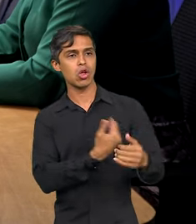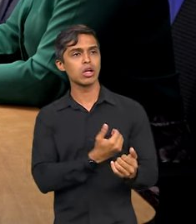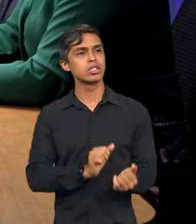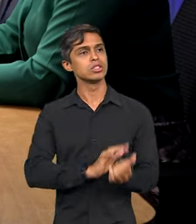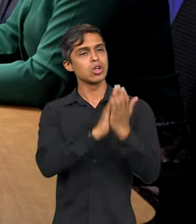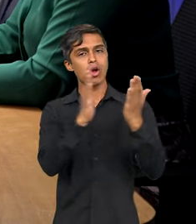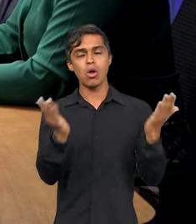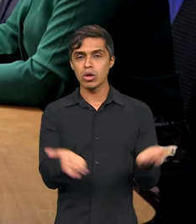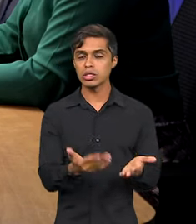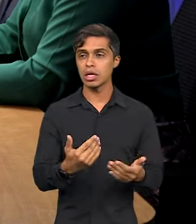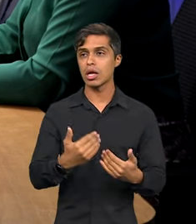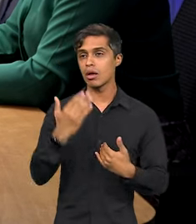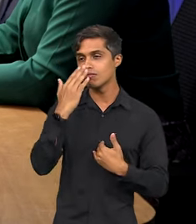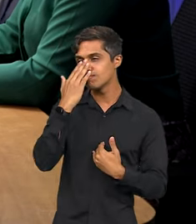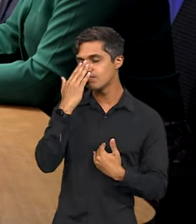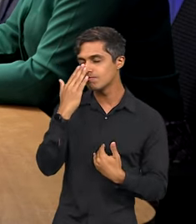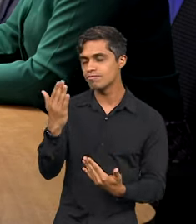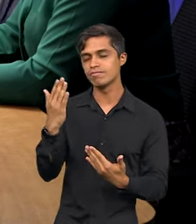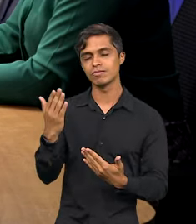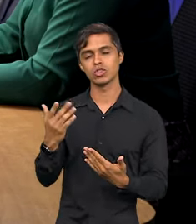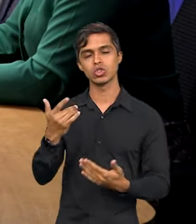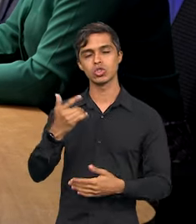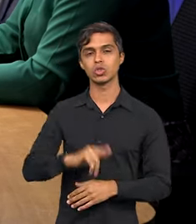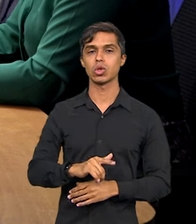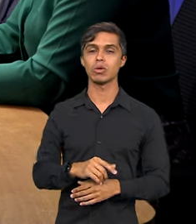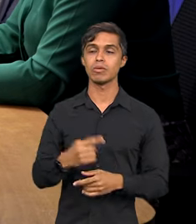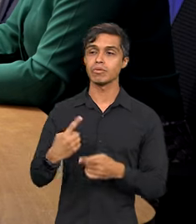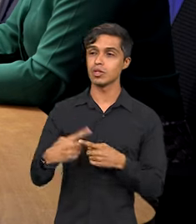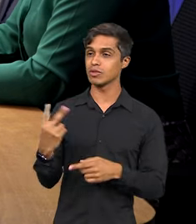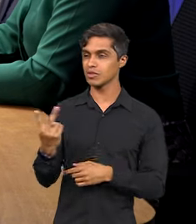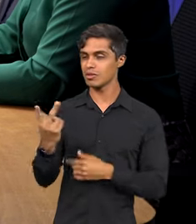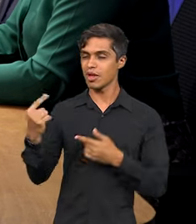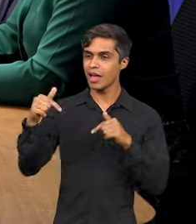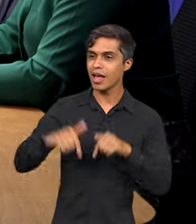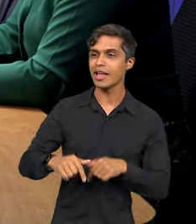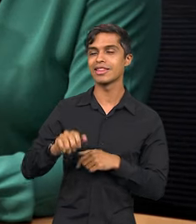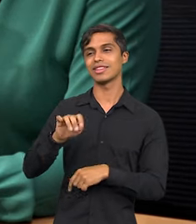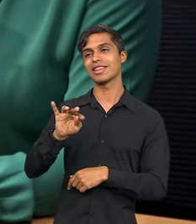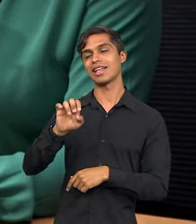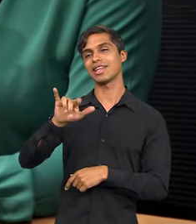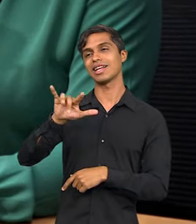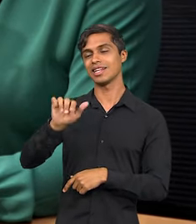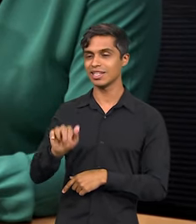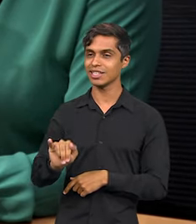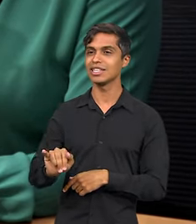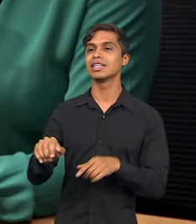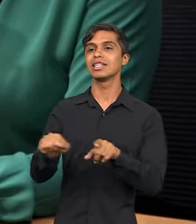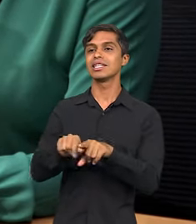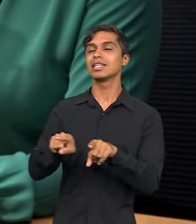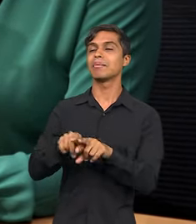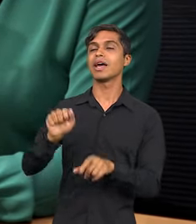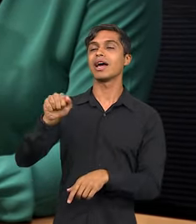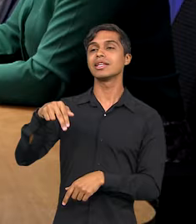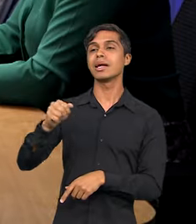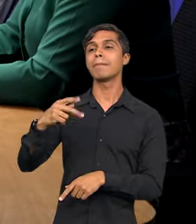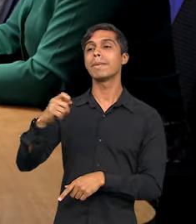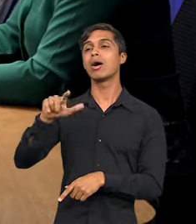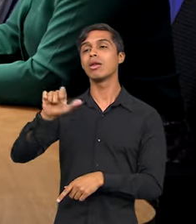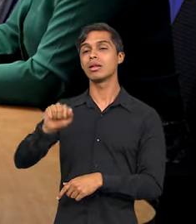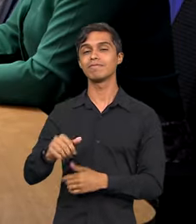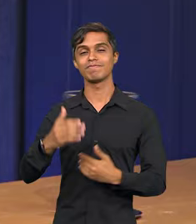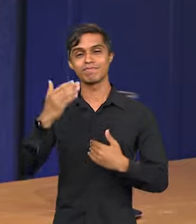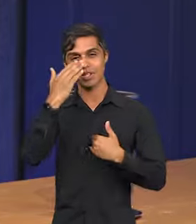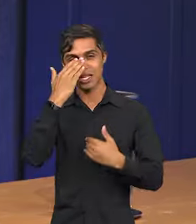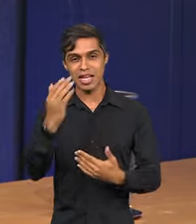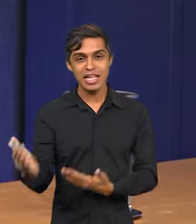tratamos aqui hoje agradeço mais uma vez a presença de vocês Natal Ana Paula muito obrigada E